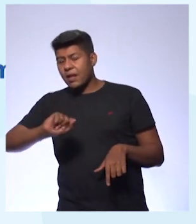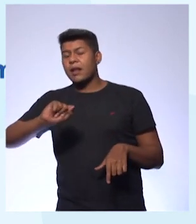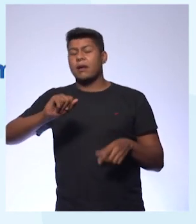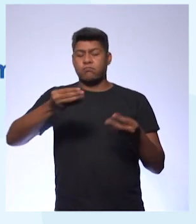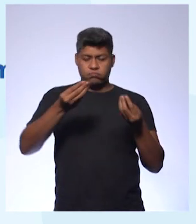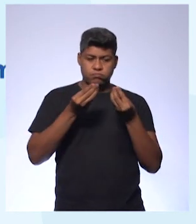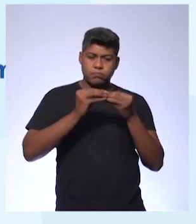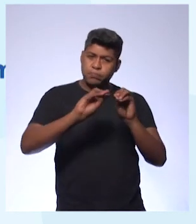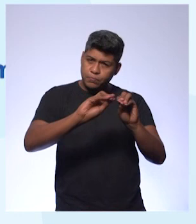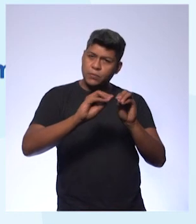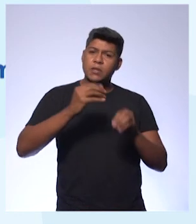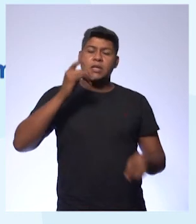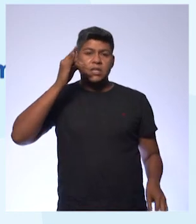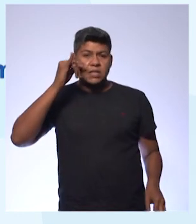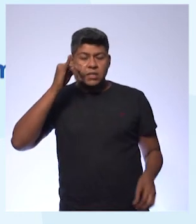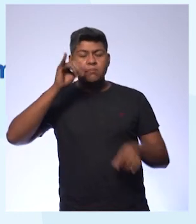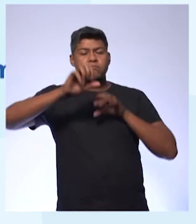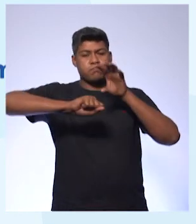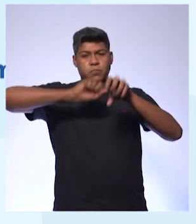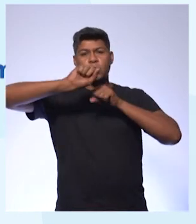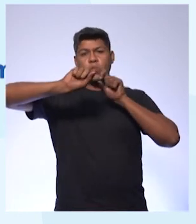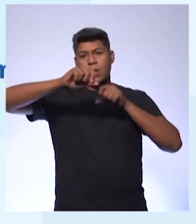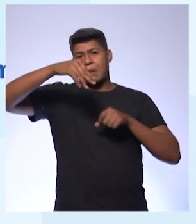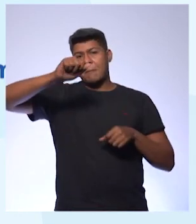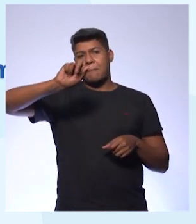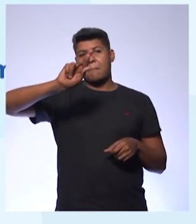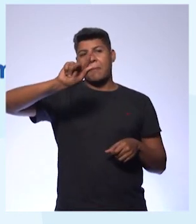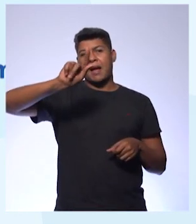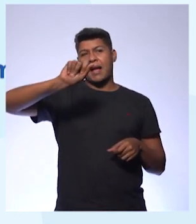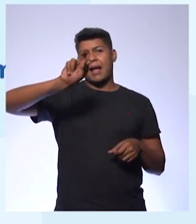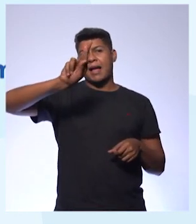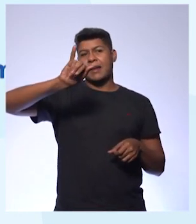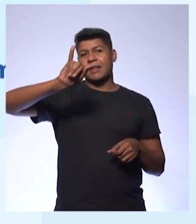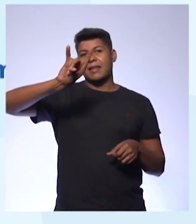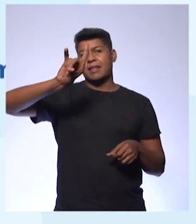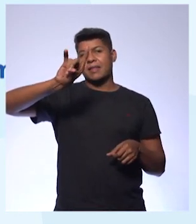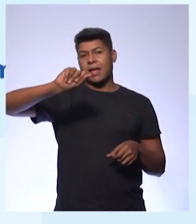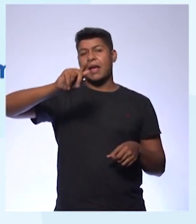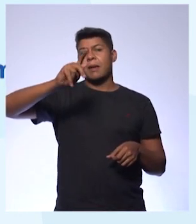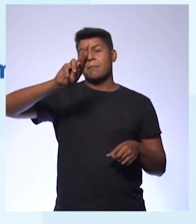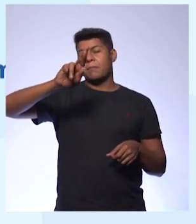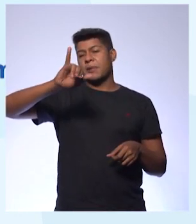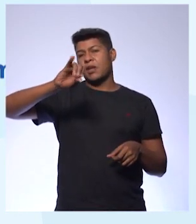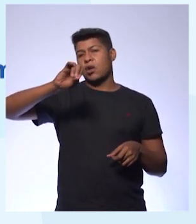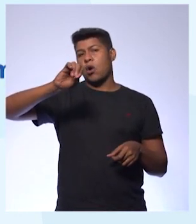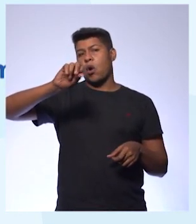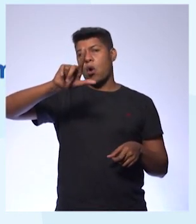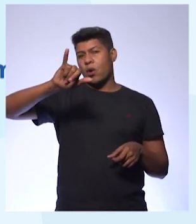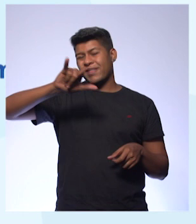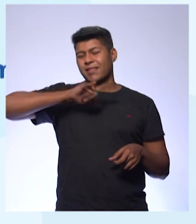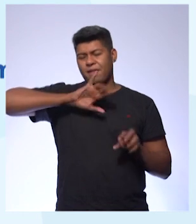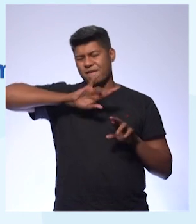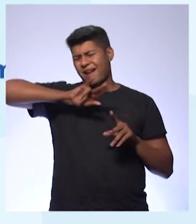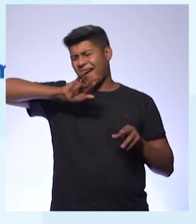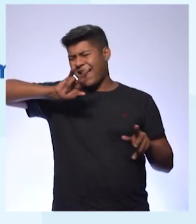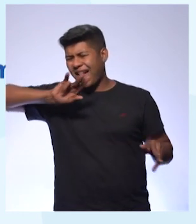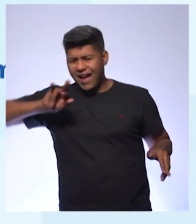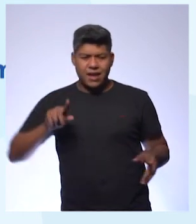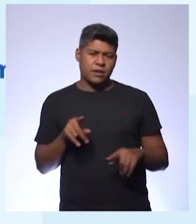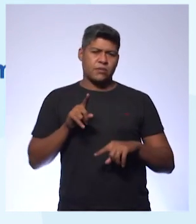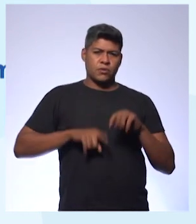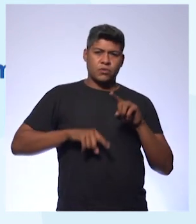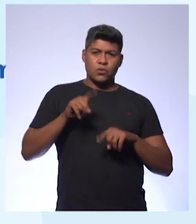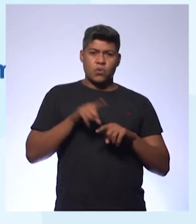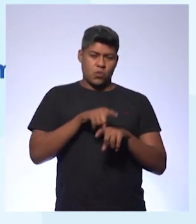vocês colocarem lá no Instagram na busca Margarida Prioli, vocês vão achar várias produções de alunos do 8º e do